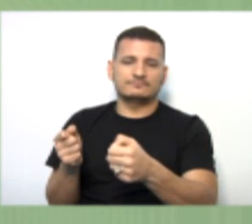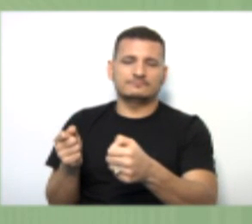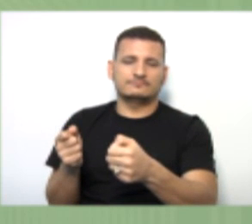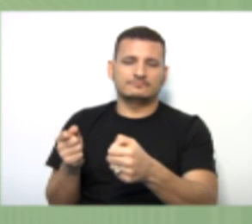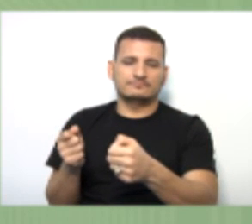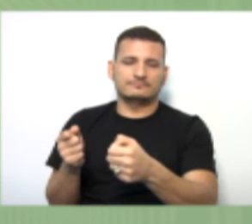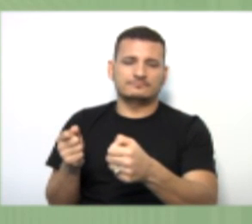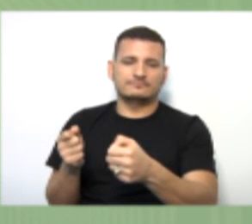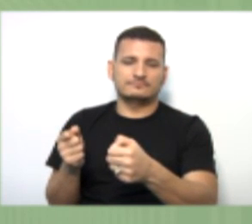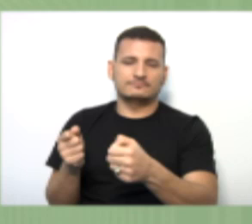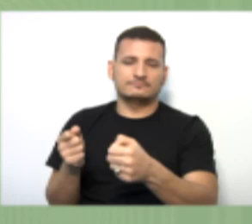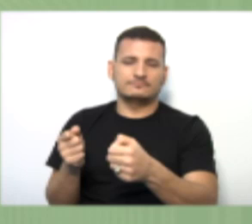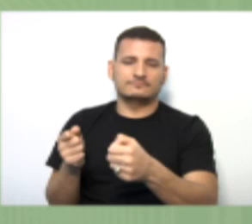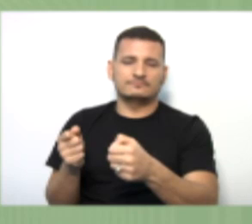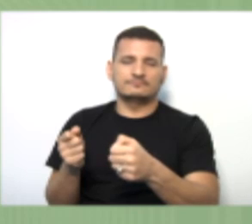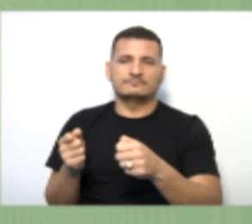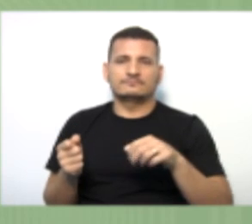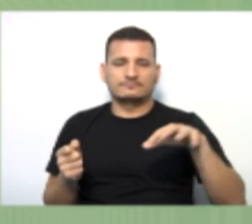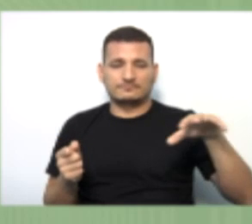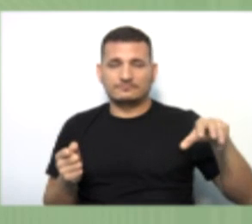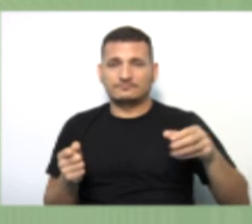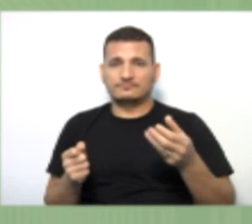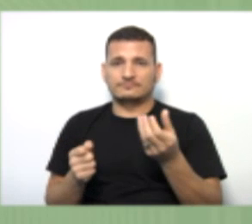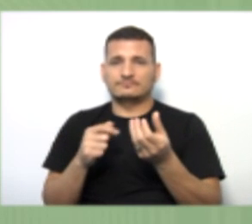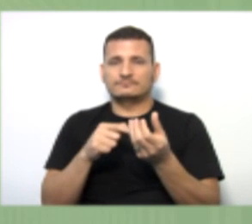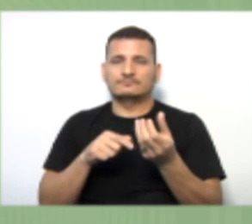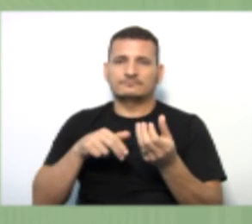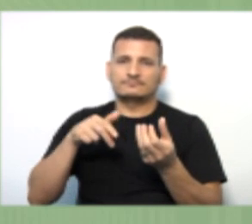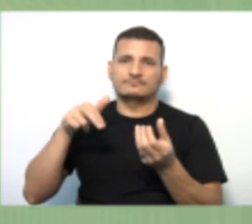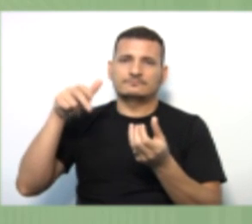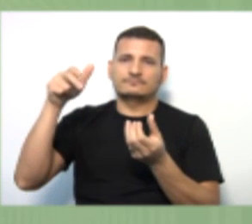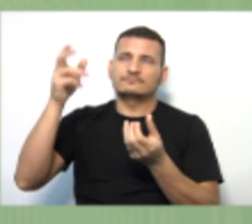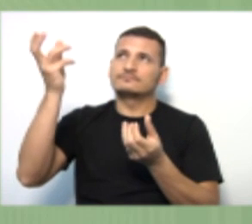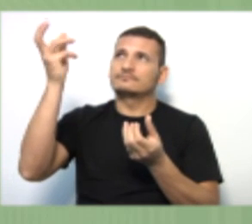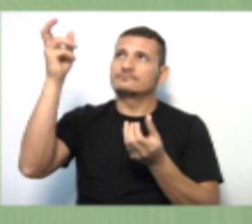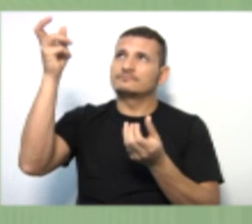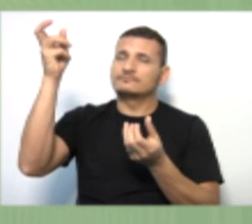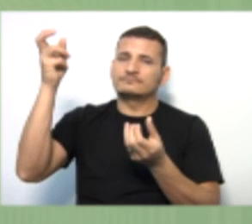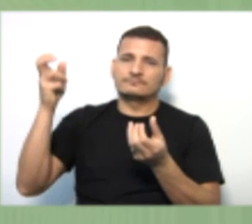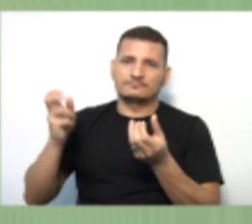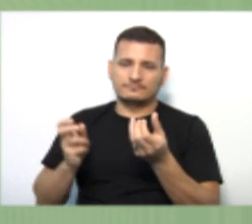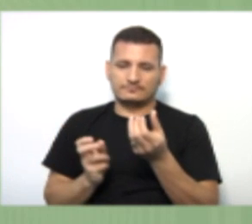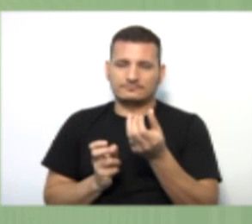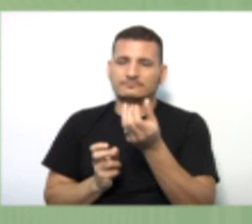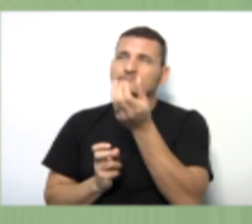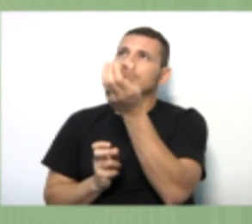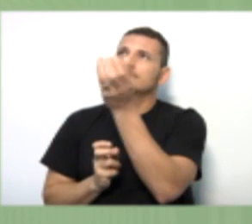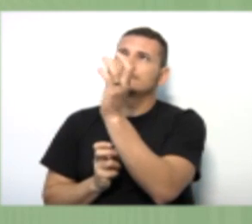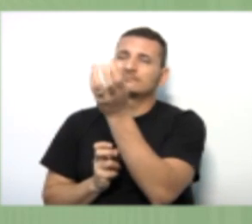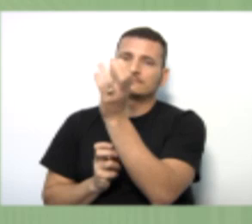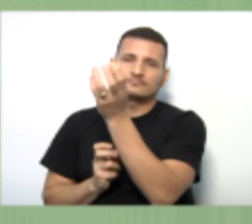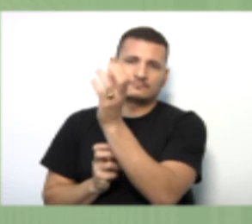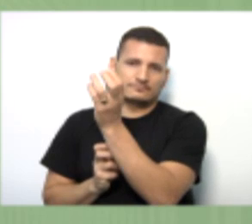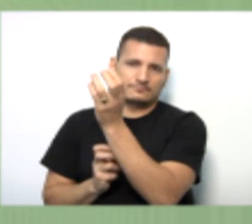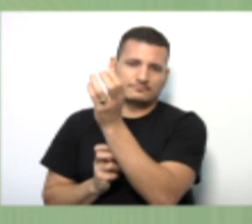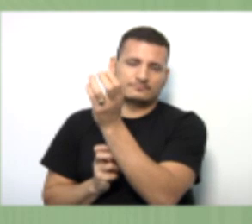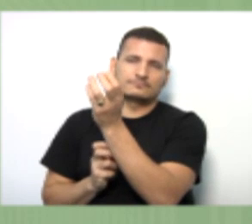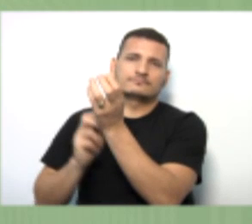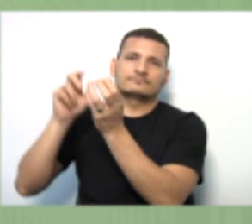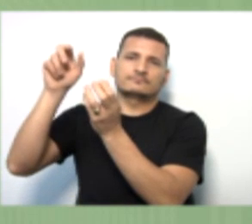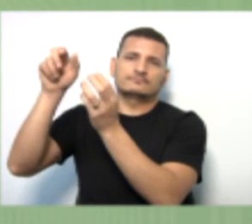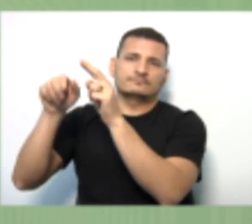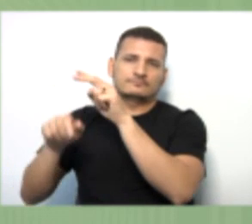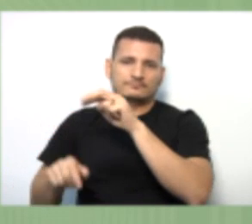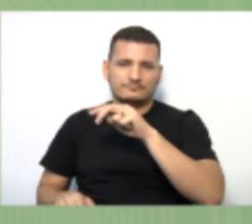lâmpada, pega uma nova lâmpada, sobe na escada de novo, retira a lâmpada velha, coloca a lâmpada nova e desce